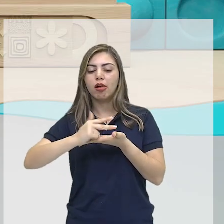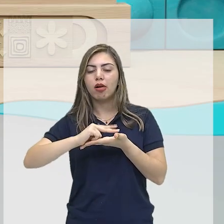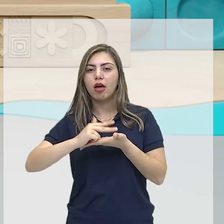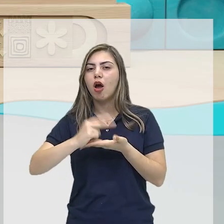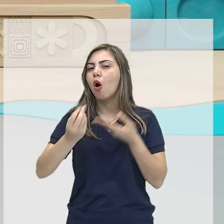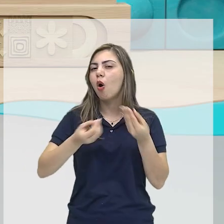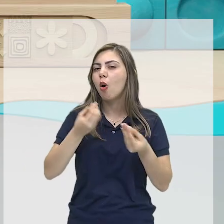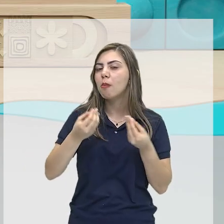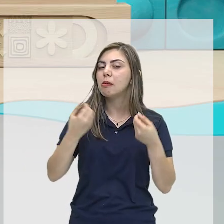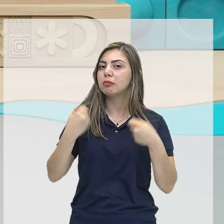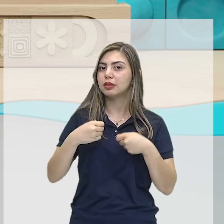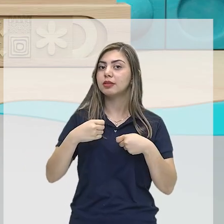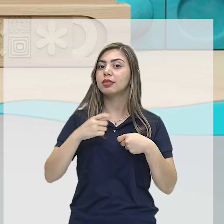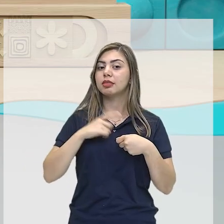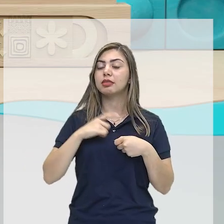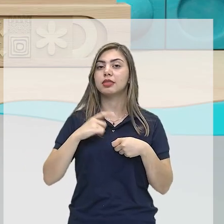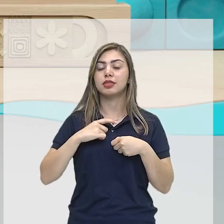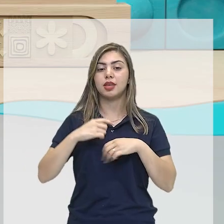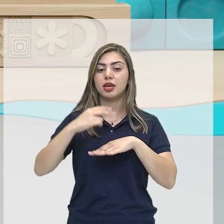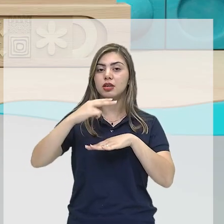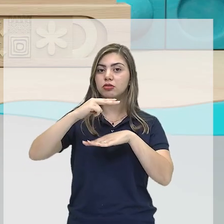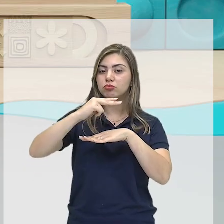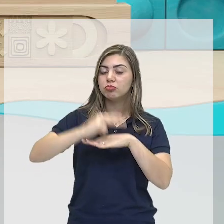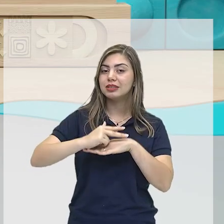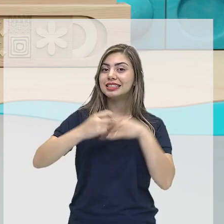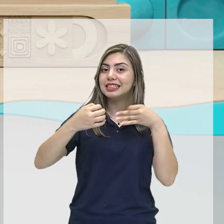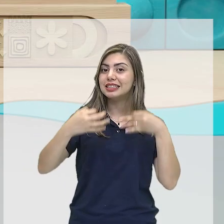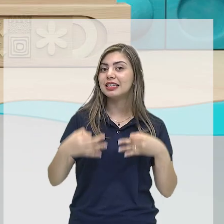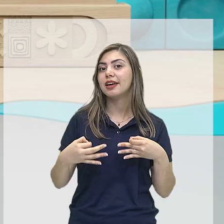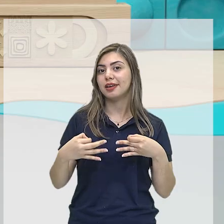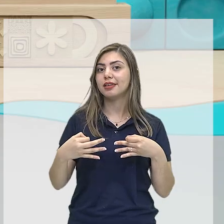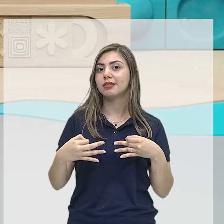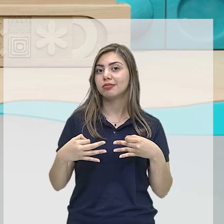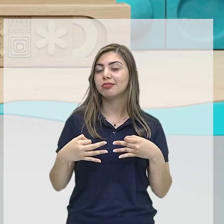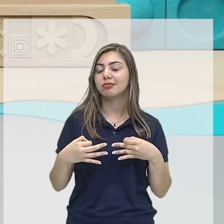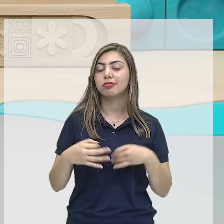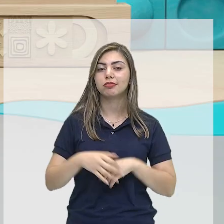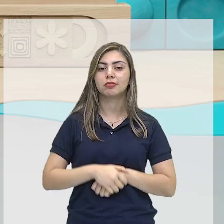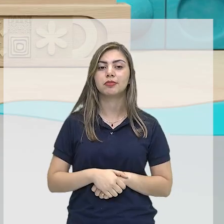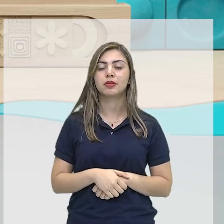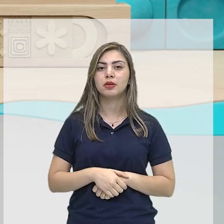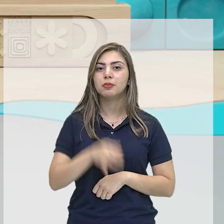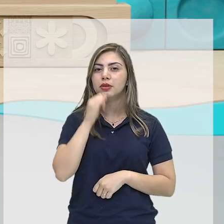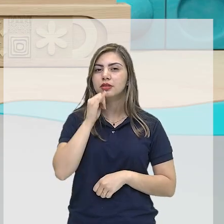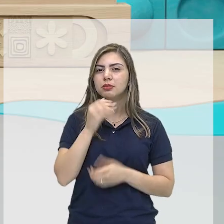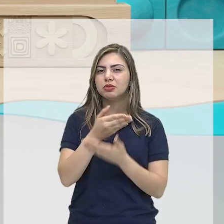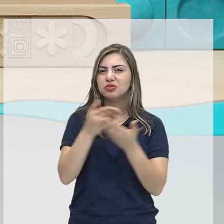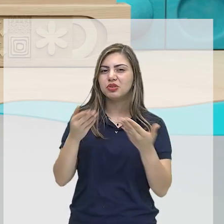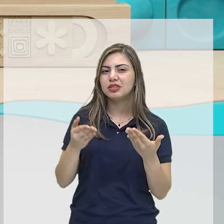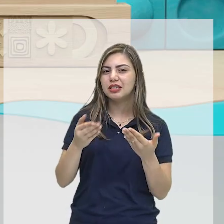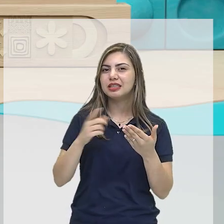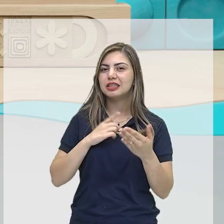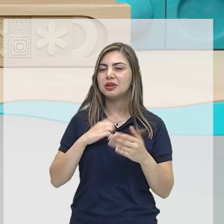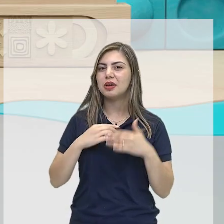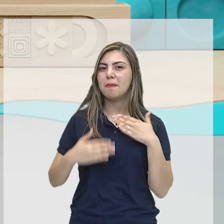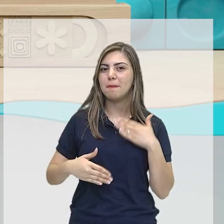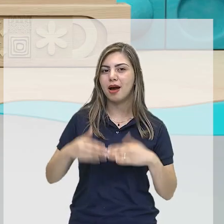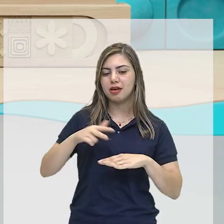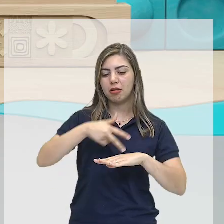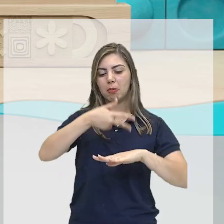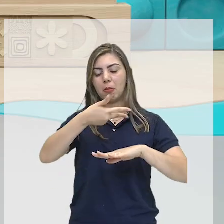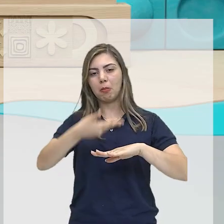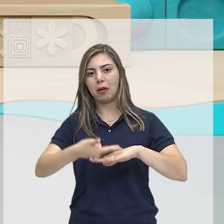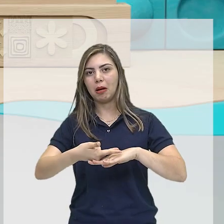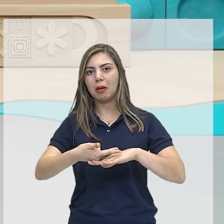também. Aquela posição de bruços que você deita de barriga para baixo no colchão, essa é a pior posição que existe para dormir. Então, se